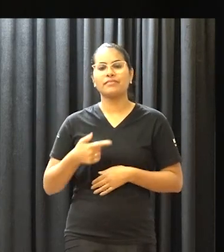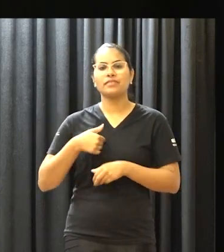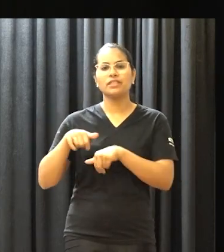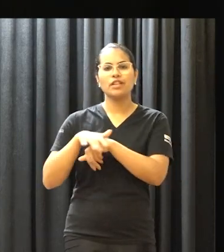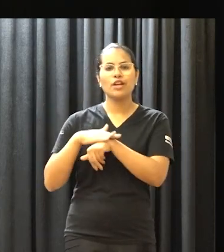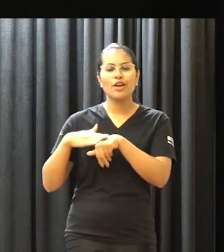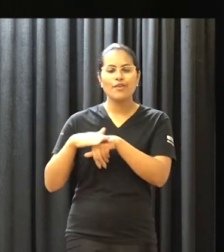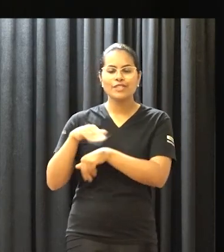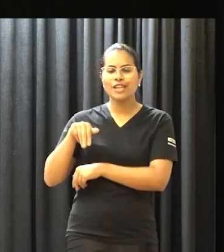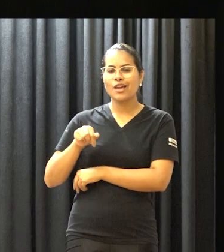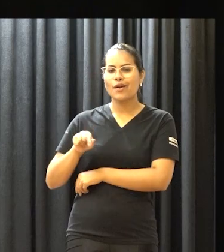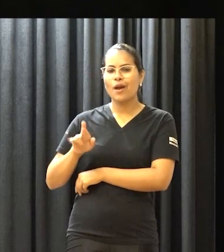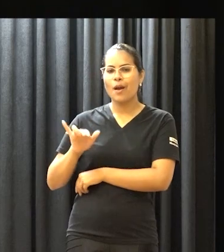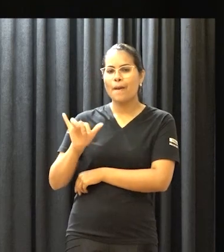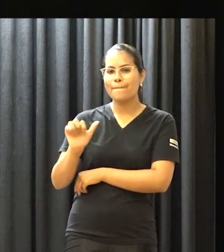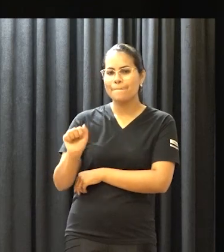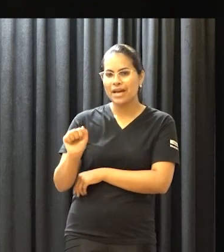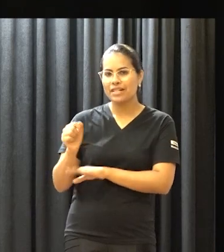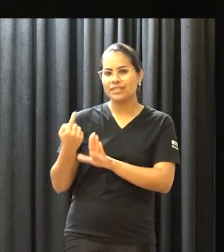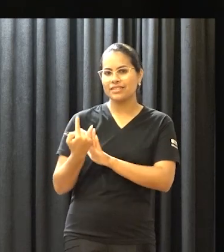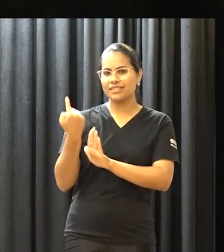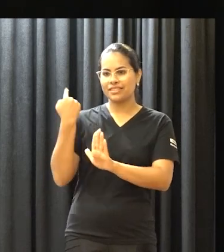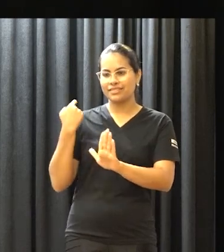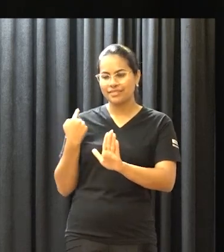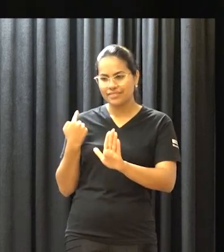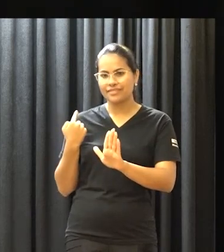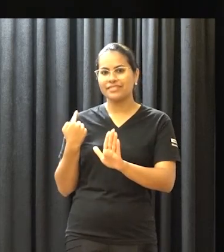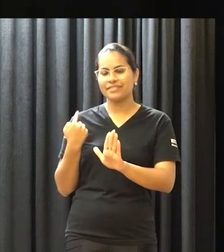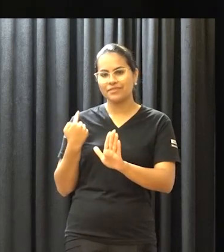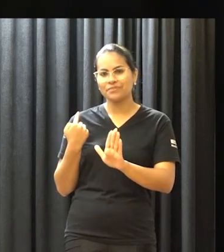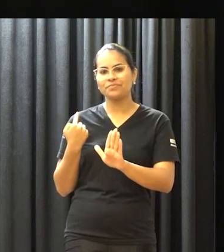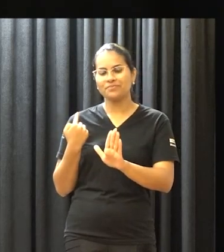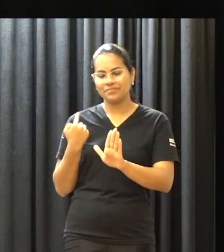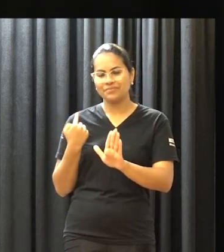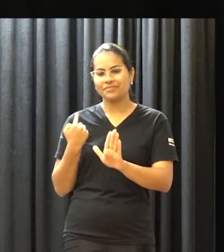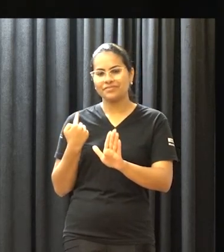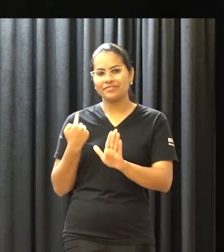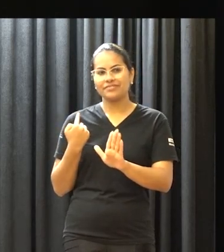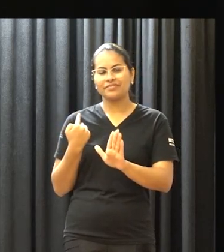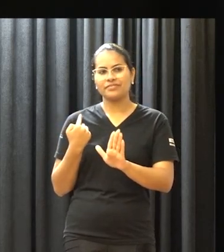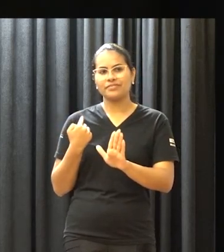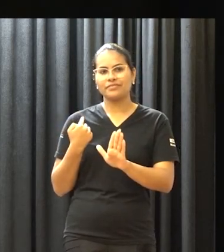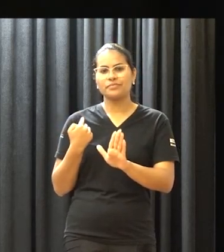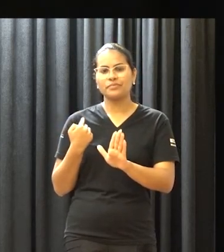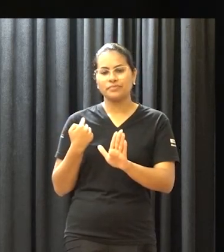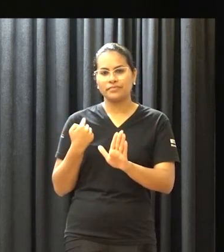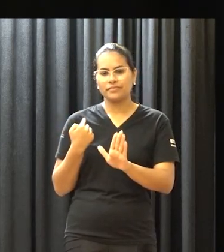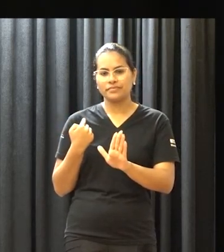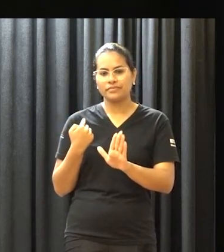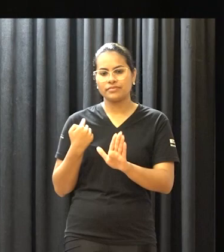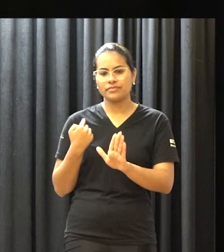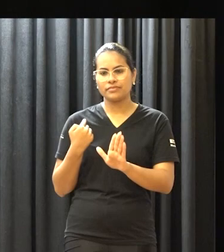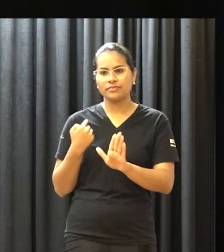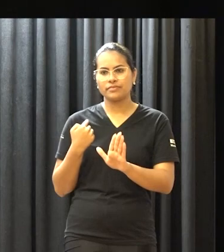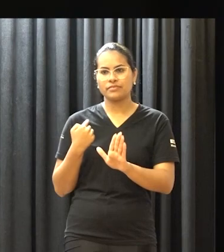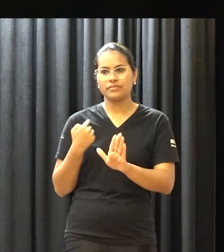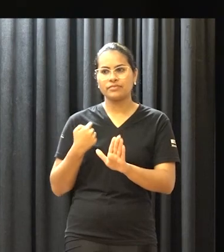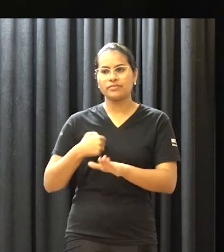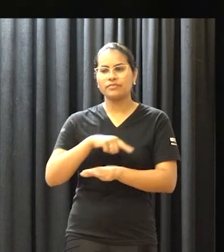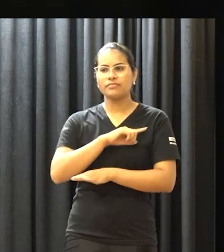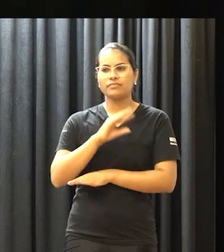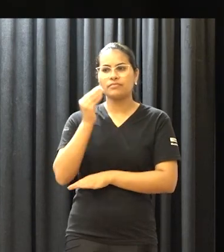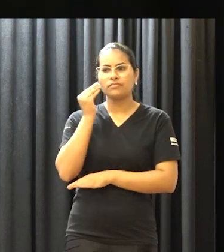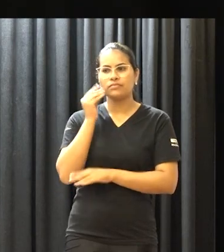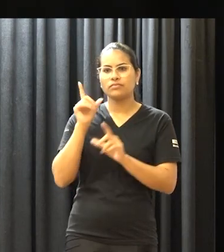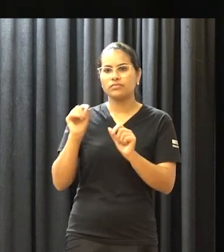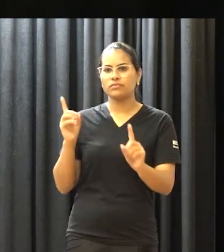pouquinho antes, também no pé. Eu lembro que enquanto eu voltei para a Florianópolis, disse para ela, você precisa conhecer o grupo